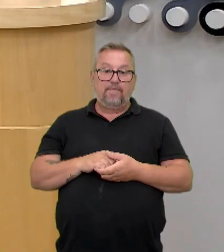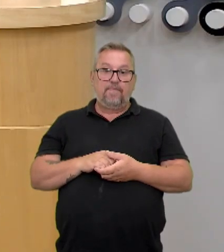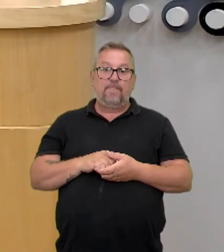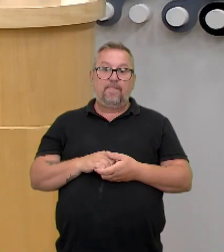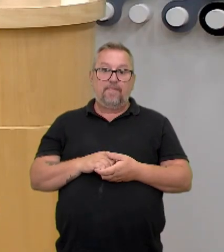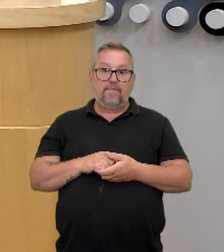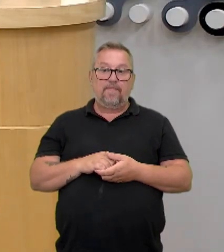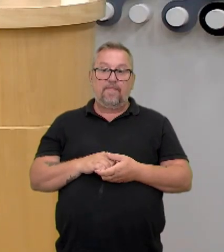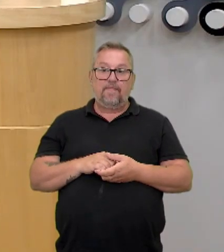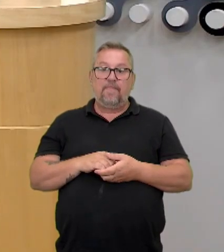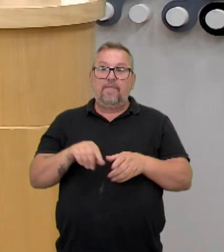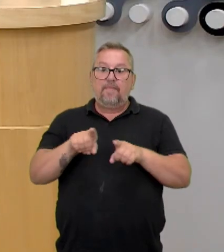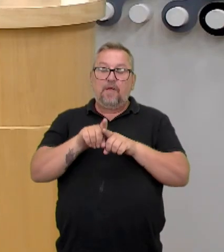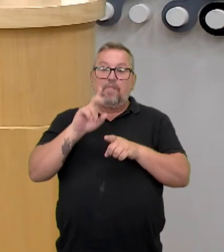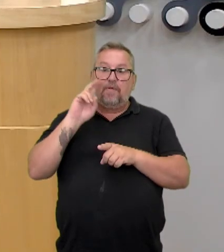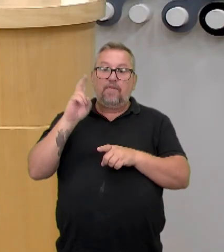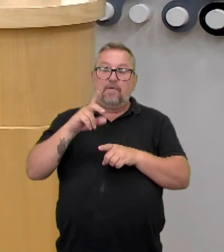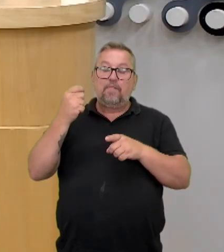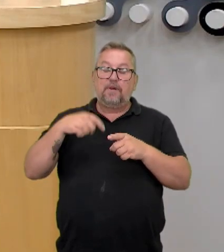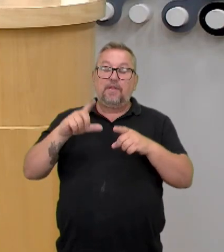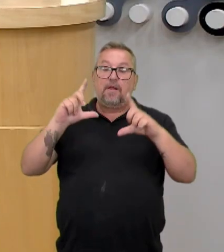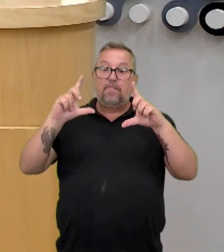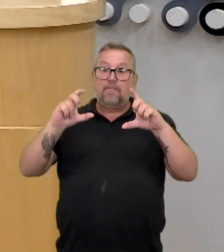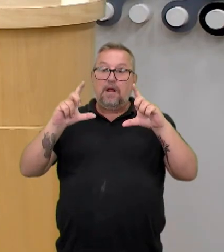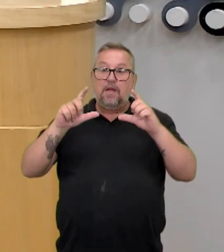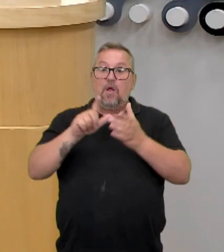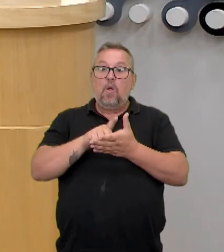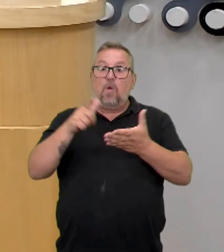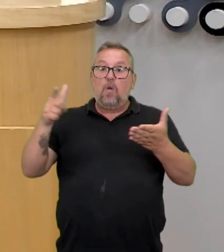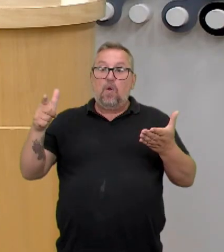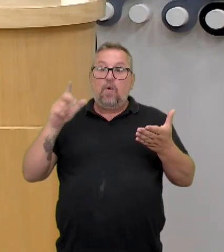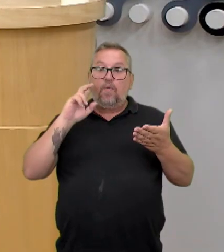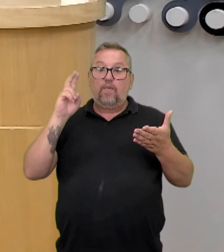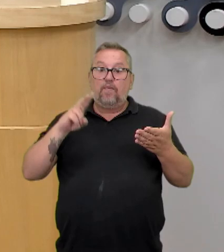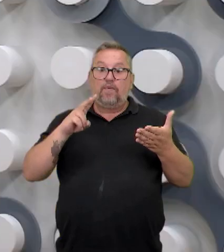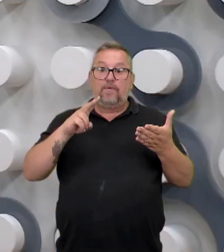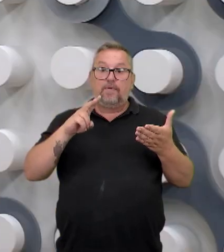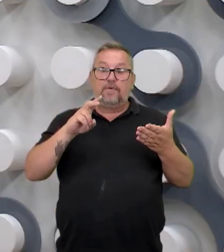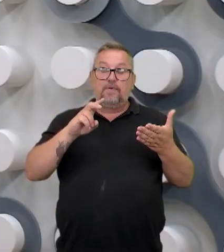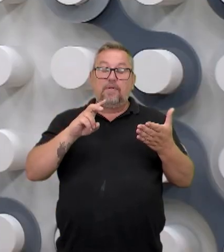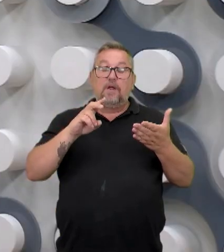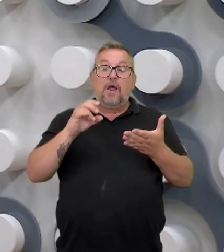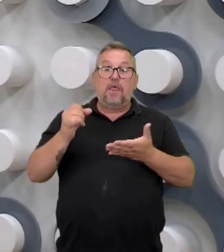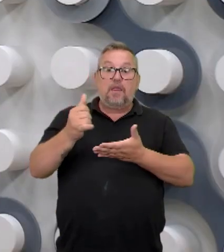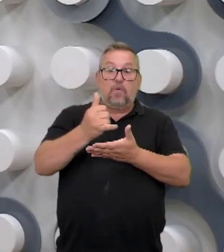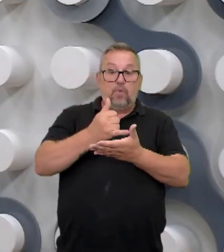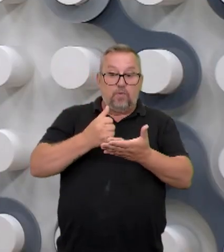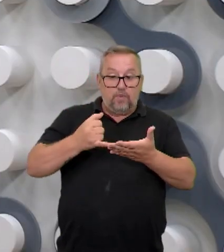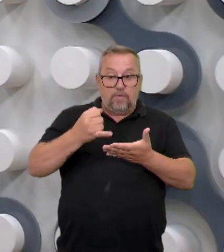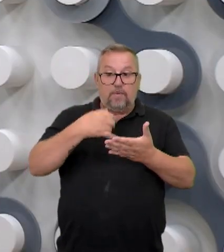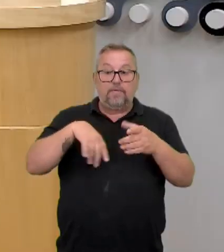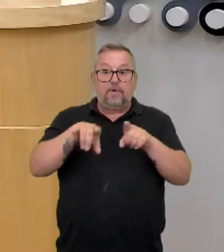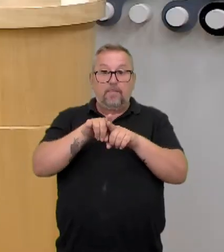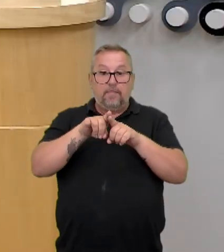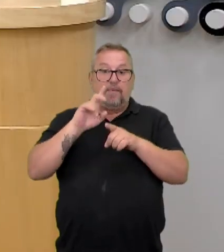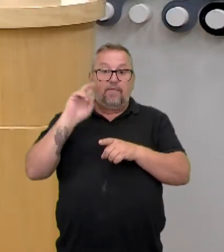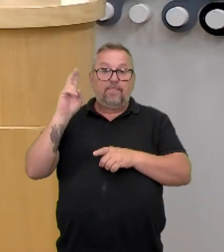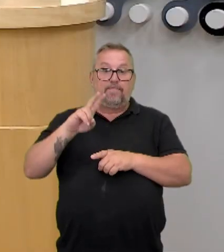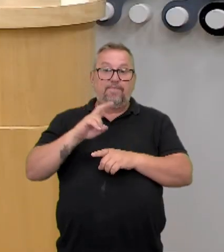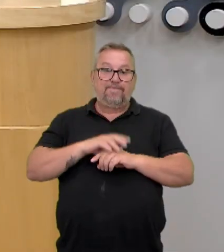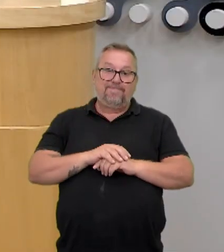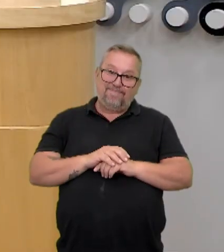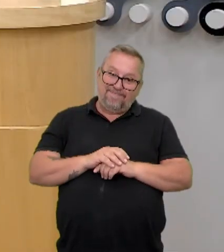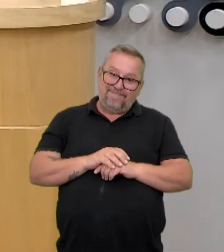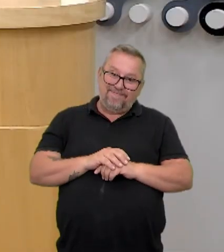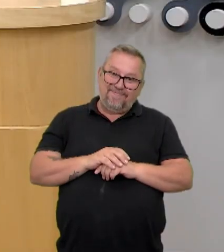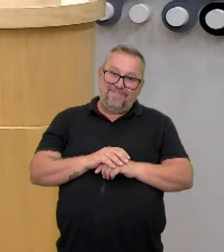Da leitura de imagens no jornal, porque aí tem a questão de você ilustrar a notícia, a relação entre a imagem... Fotoreportagem, que